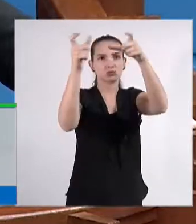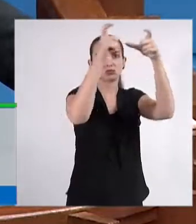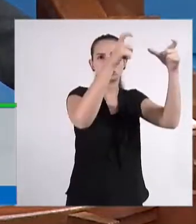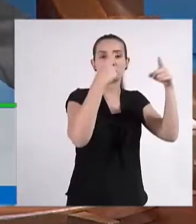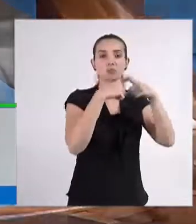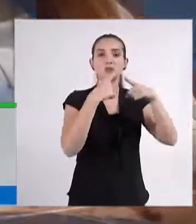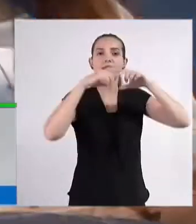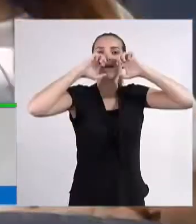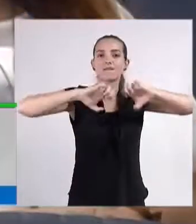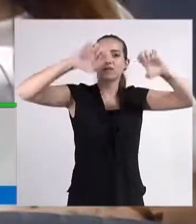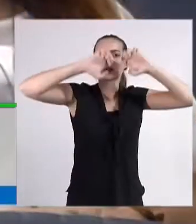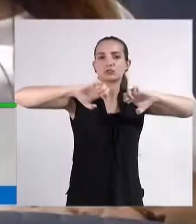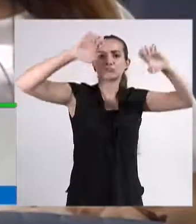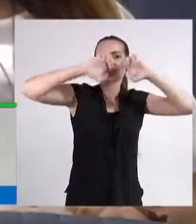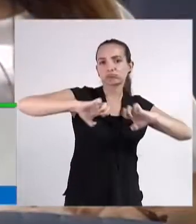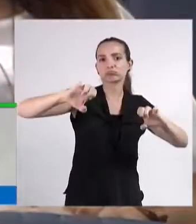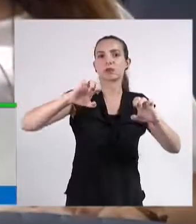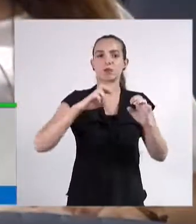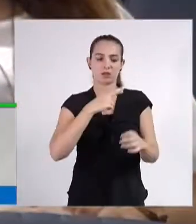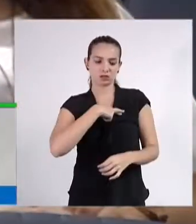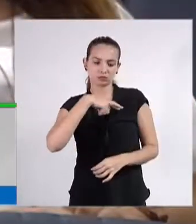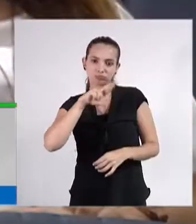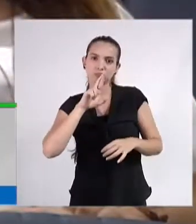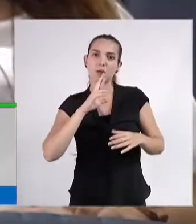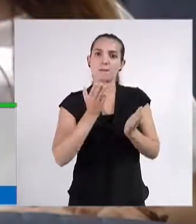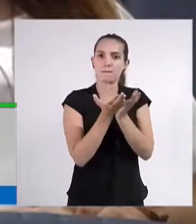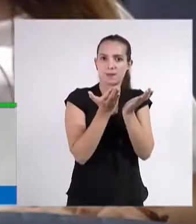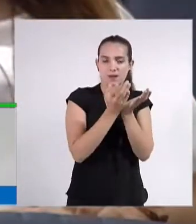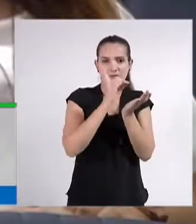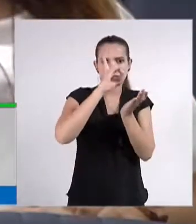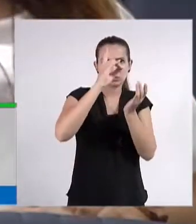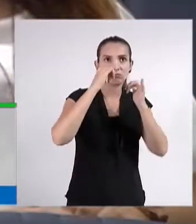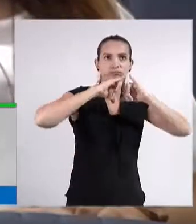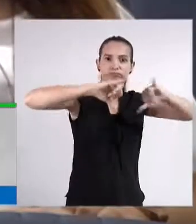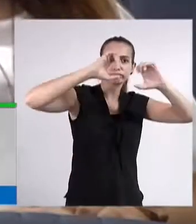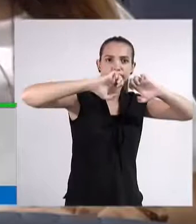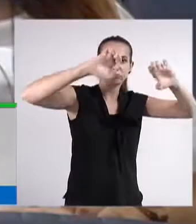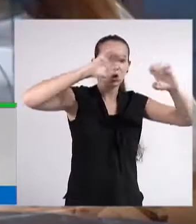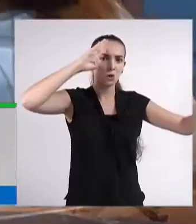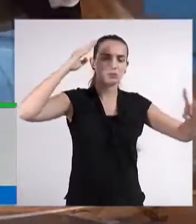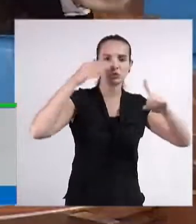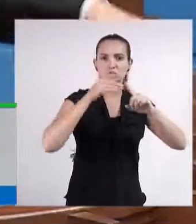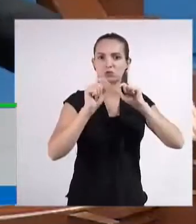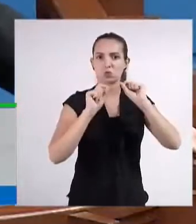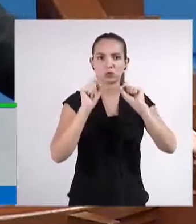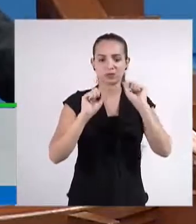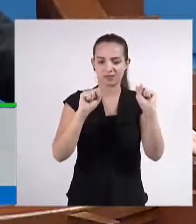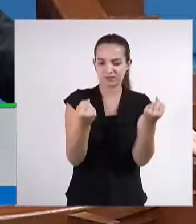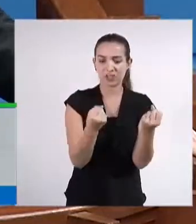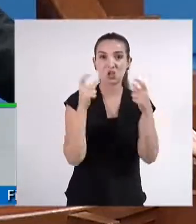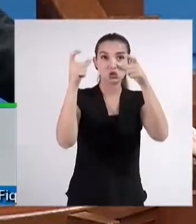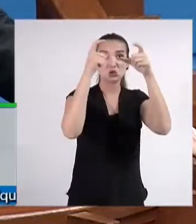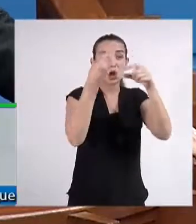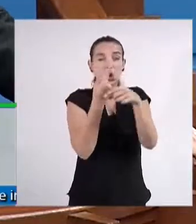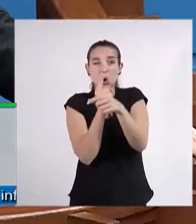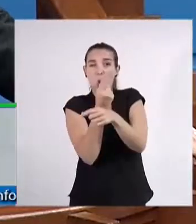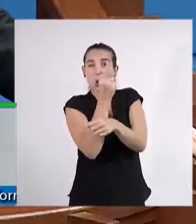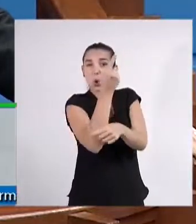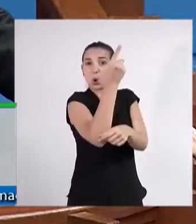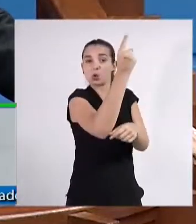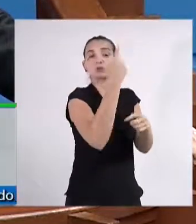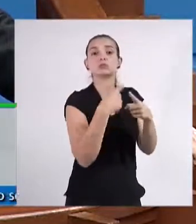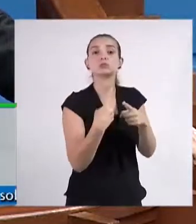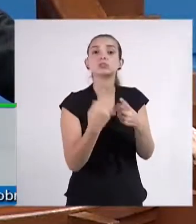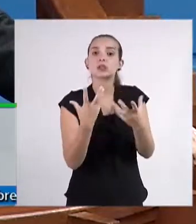inóspita, e estão ali com o único objetivo de defender a vida, a dignidade